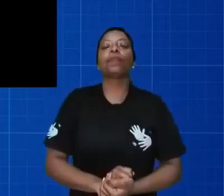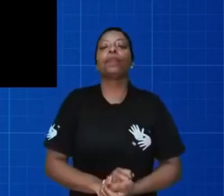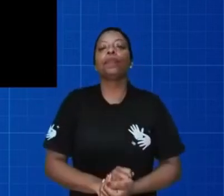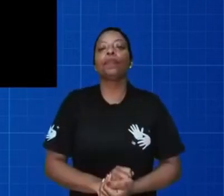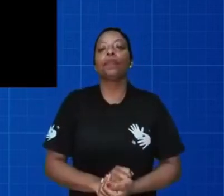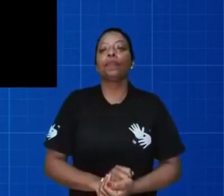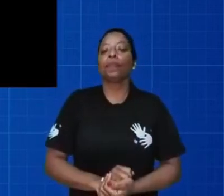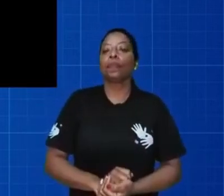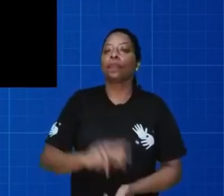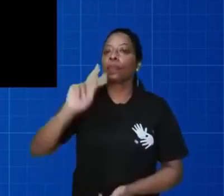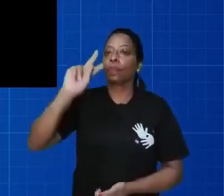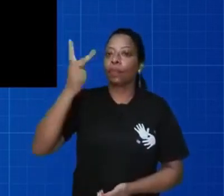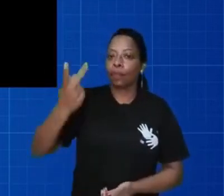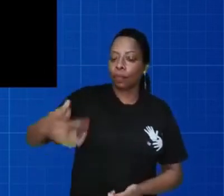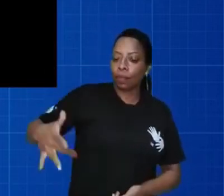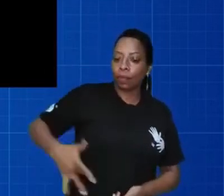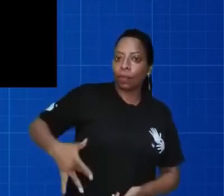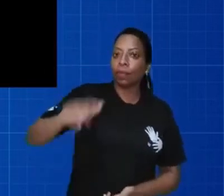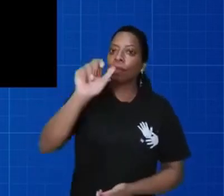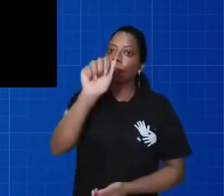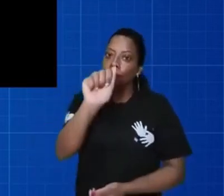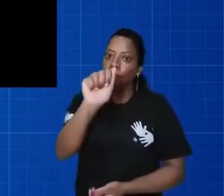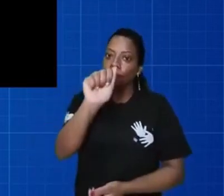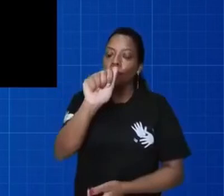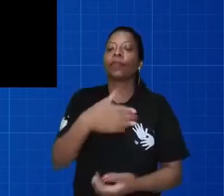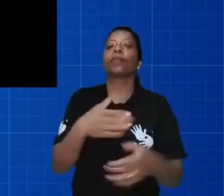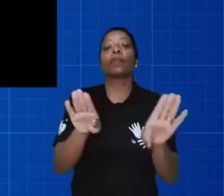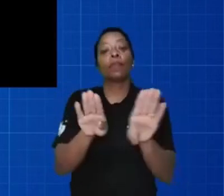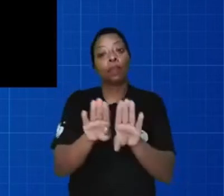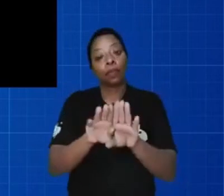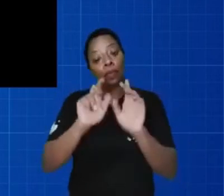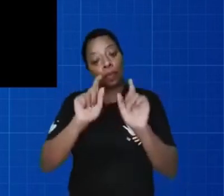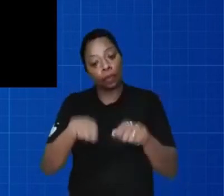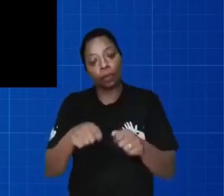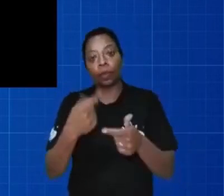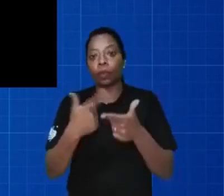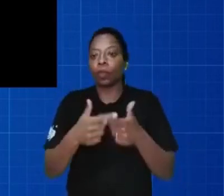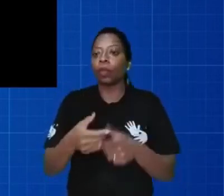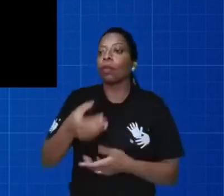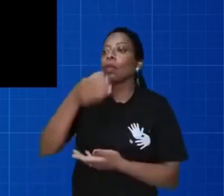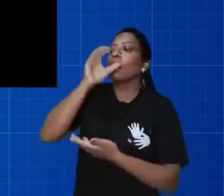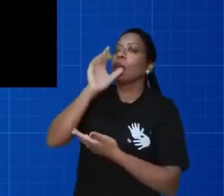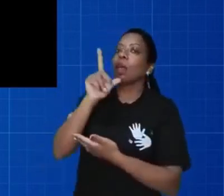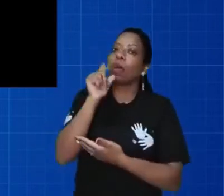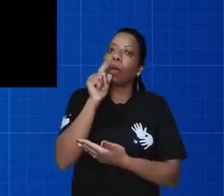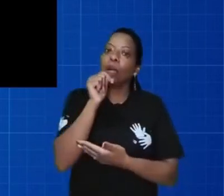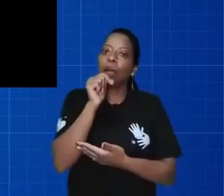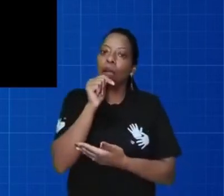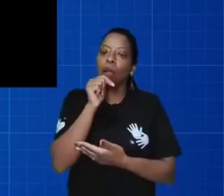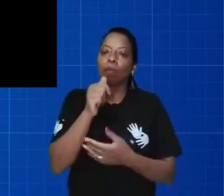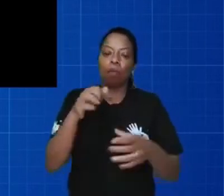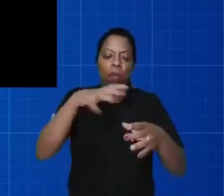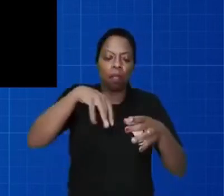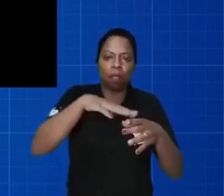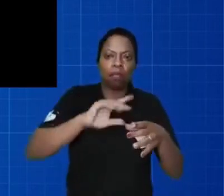Podem fazer a transmissão, pode causar insuficiência hepática, até mesmo a morte. Geralmente os sintomas são leves, mas ela pode